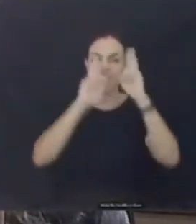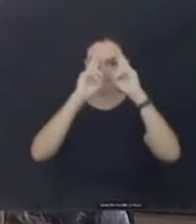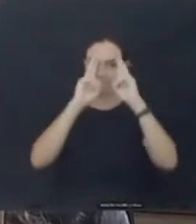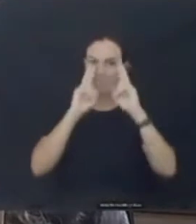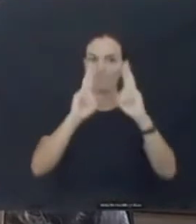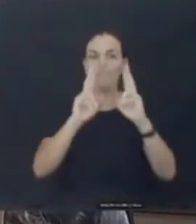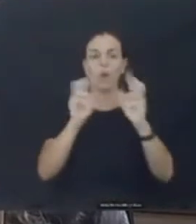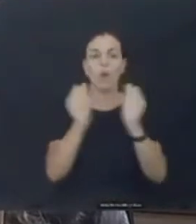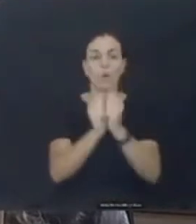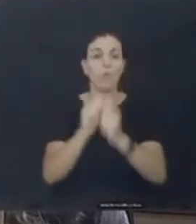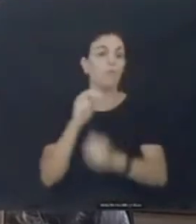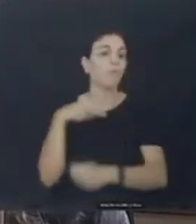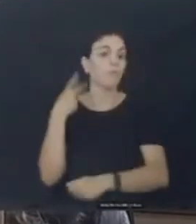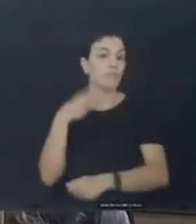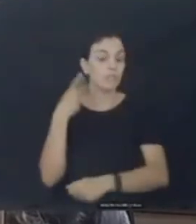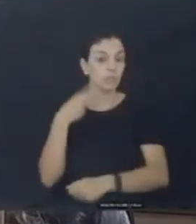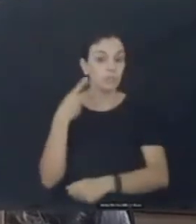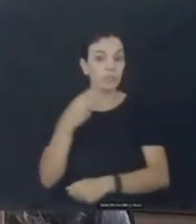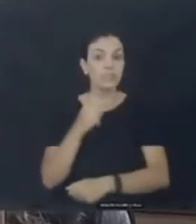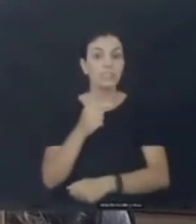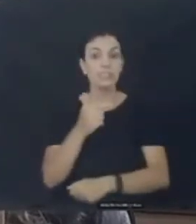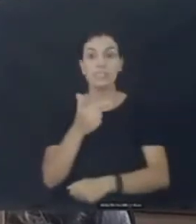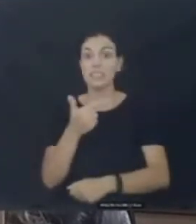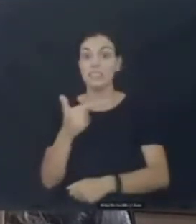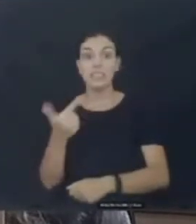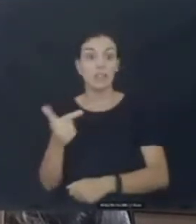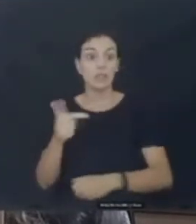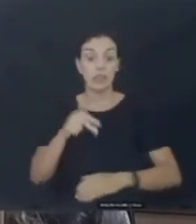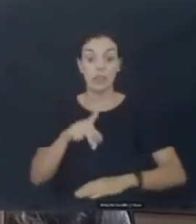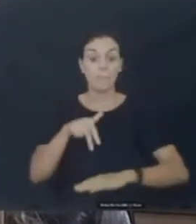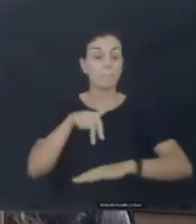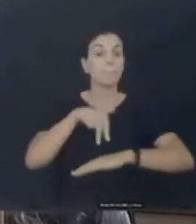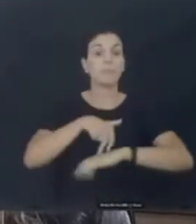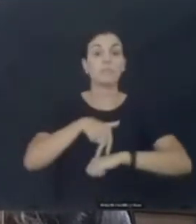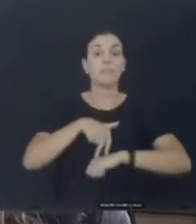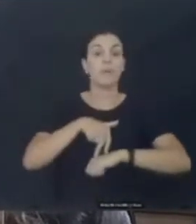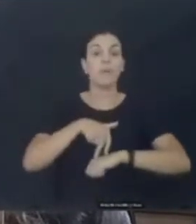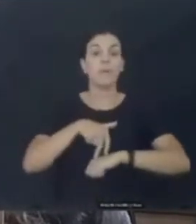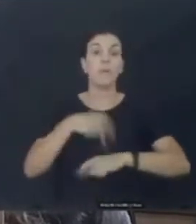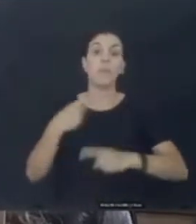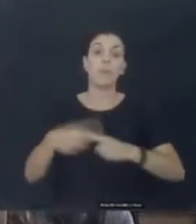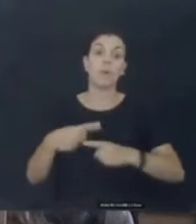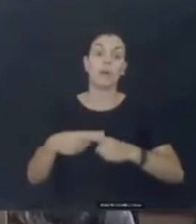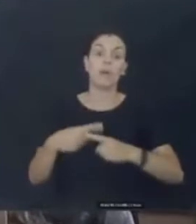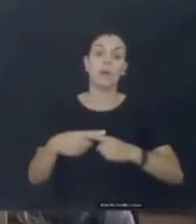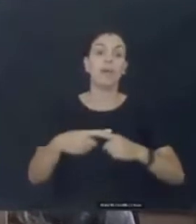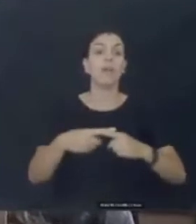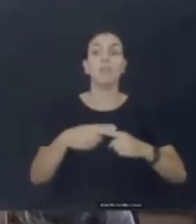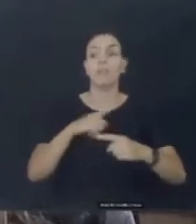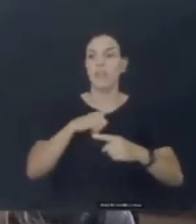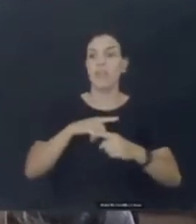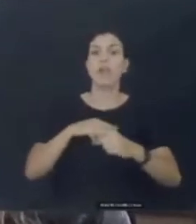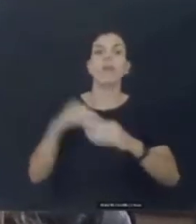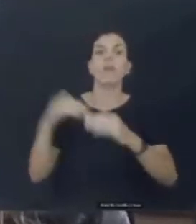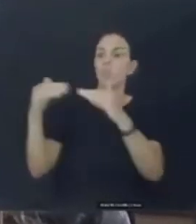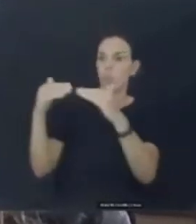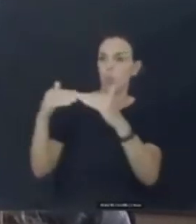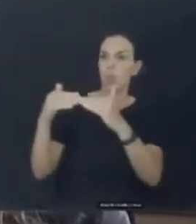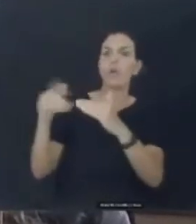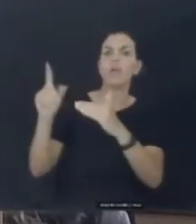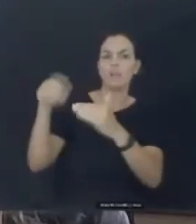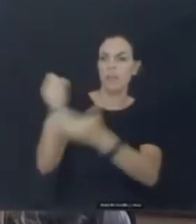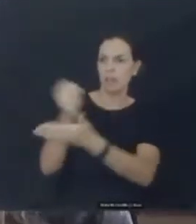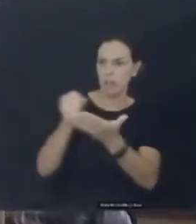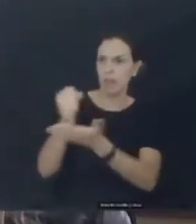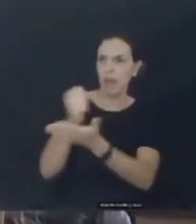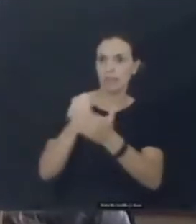que não têm a sua posição tomada de antemão por ser favoráveis, porque são da base da prefeitura, e os que são contra por serem